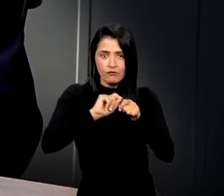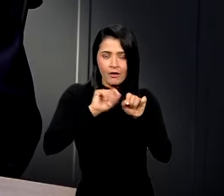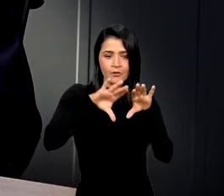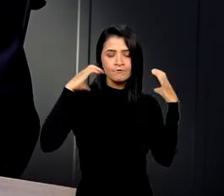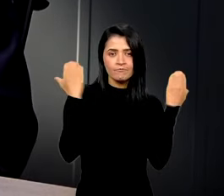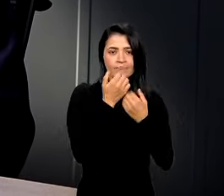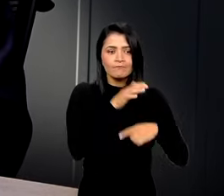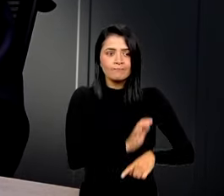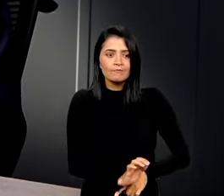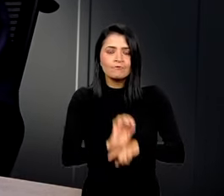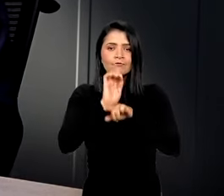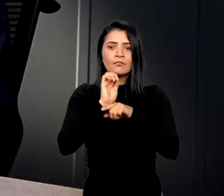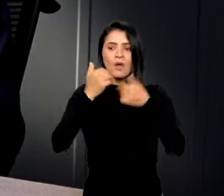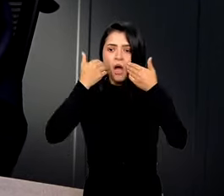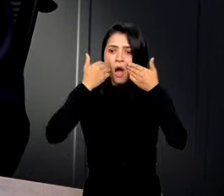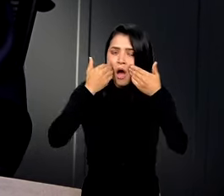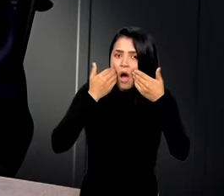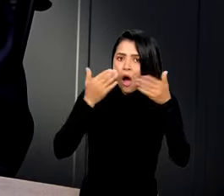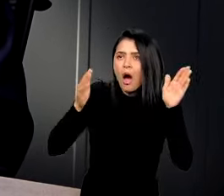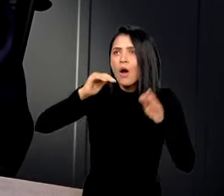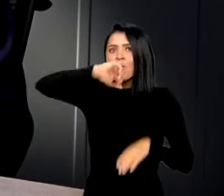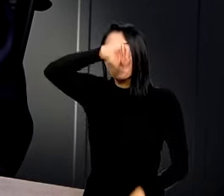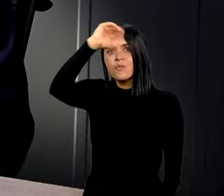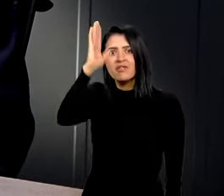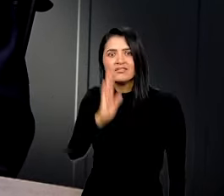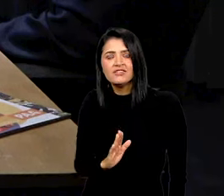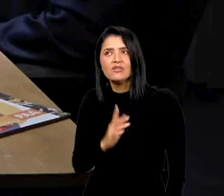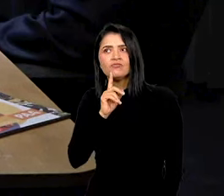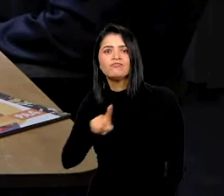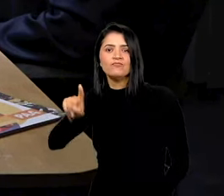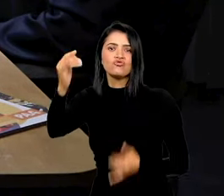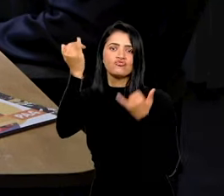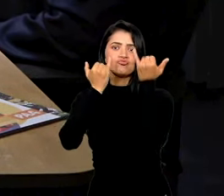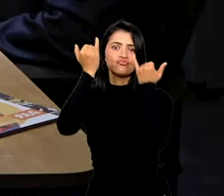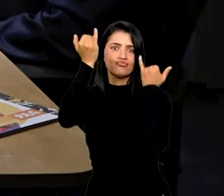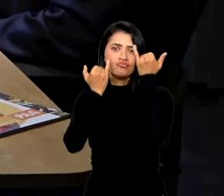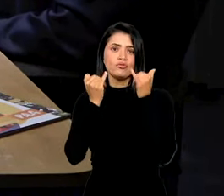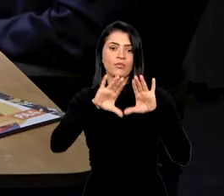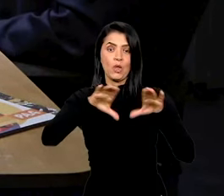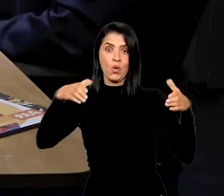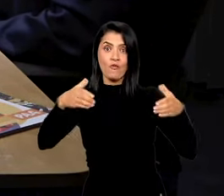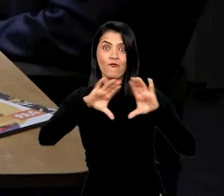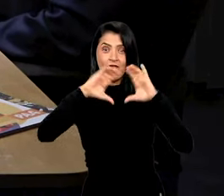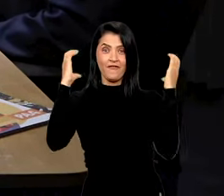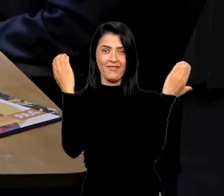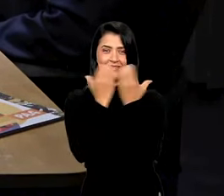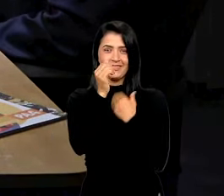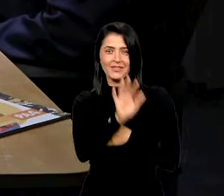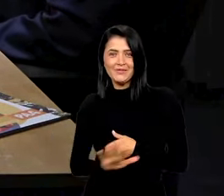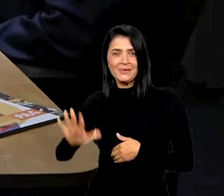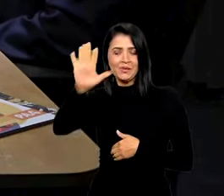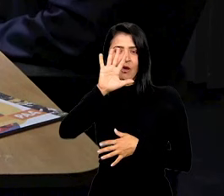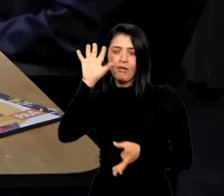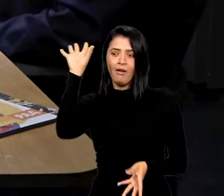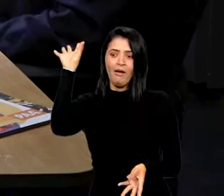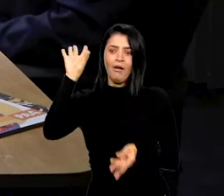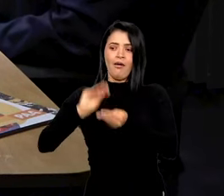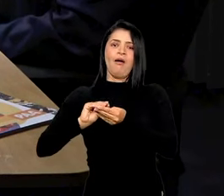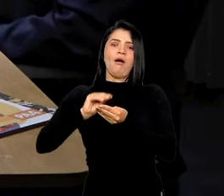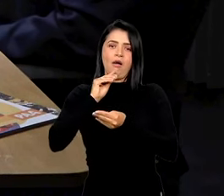conferências estaduais, você tem uma visão do país inteiro. E a Conferência Nacional, ela reflete essa síntese